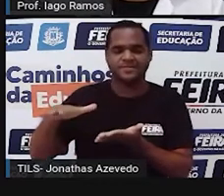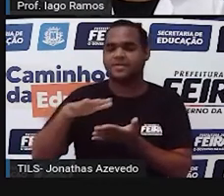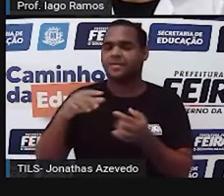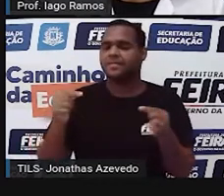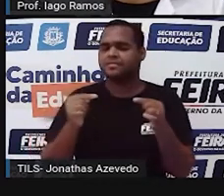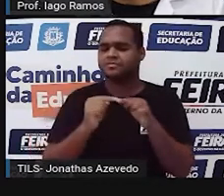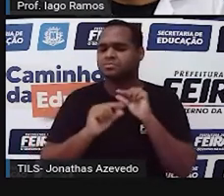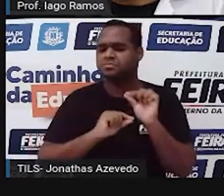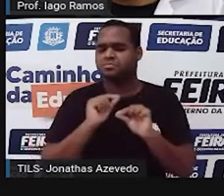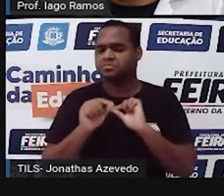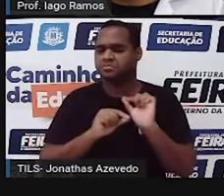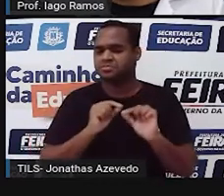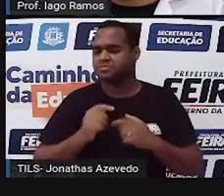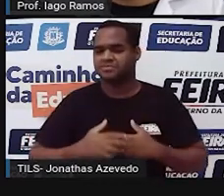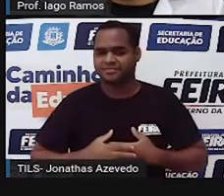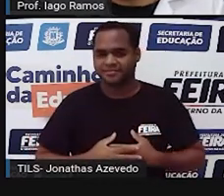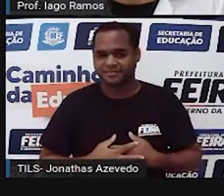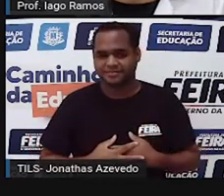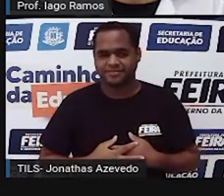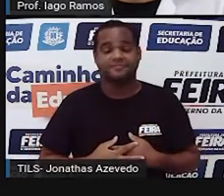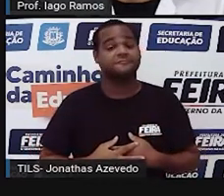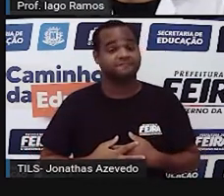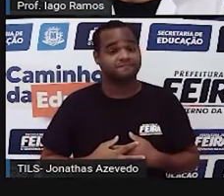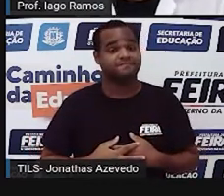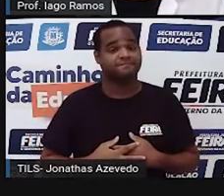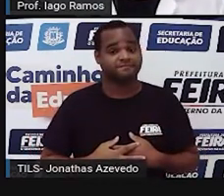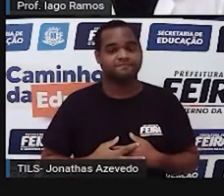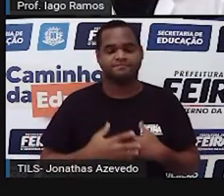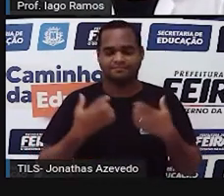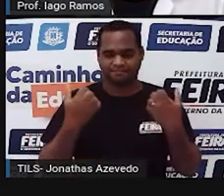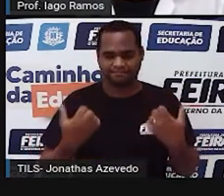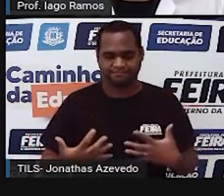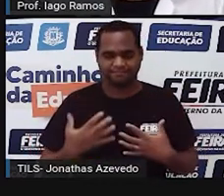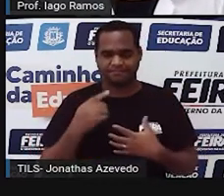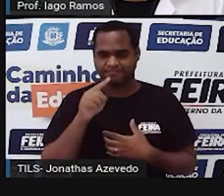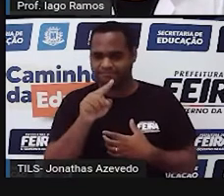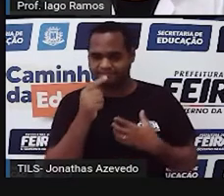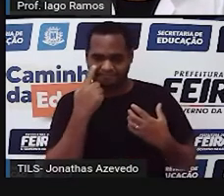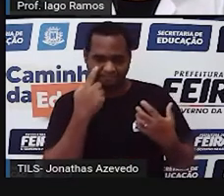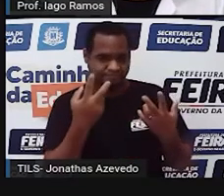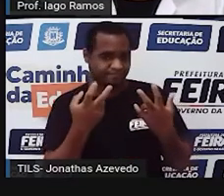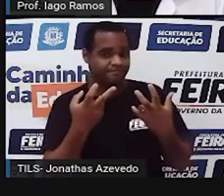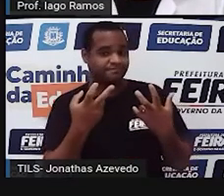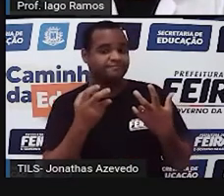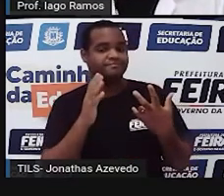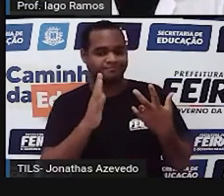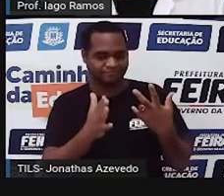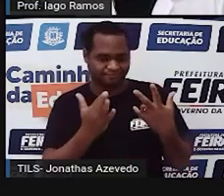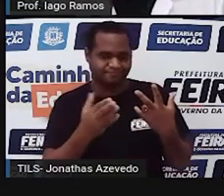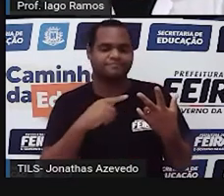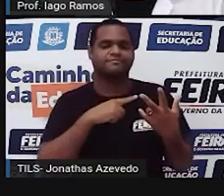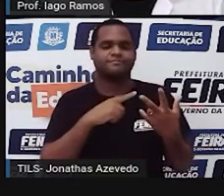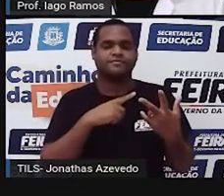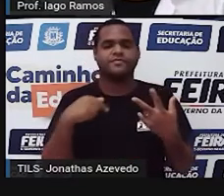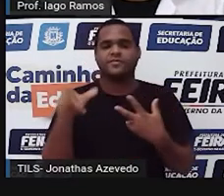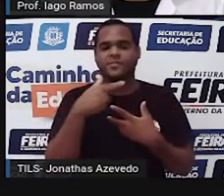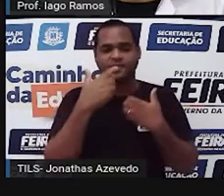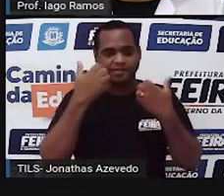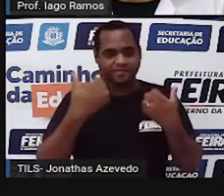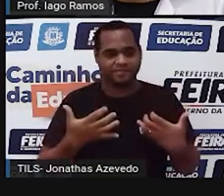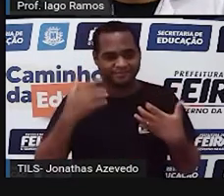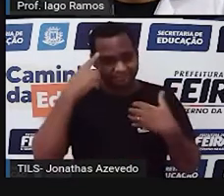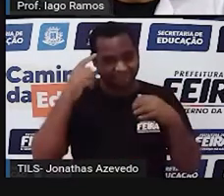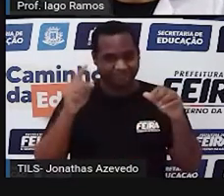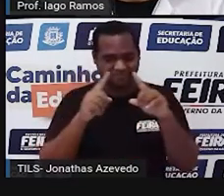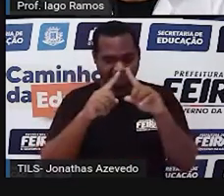plana bom é claro que você já conseguiu perceber né a gente tá falando aí